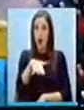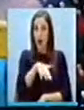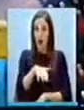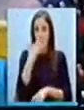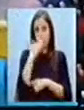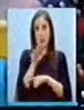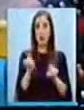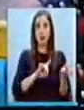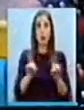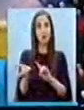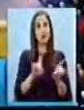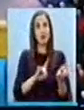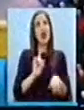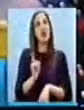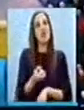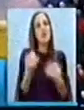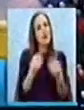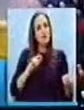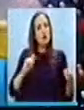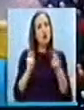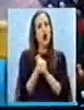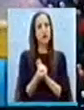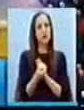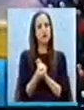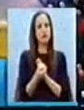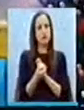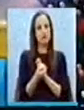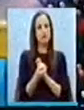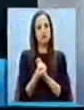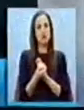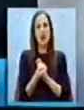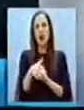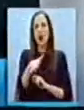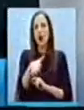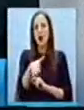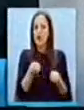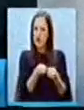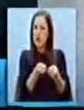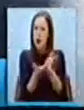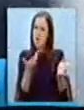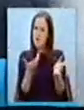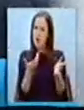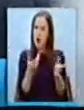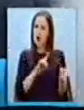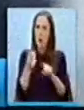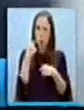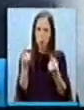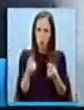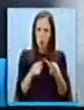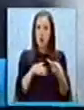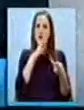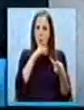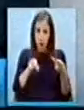transportes, onde deveríamos, de facto, mudar o paradigma da política de transportes. Ou seja, uma maior aposta nos transportes públicos e também na ferrovia, por